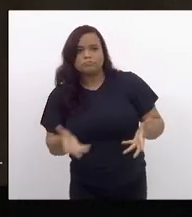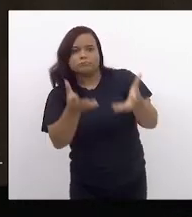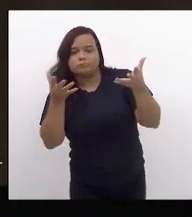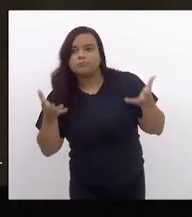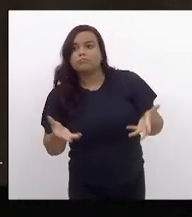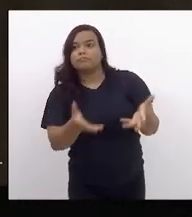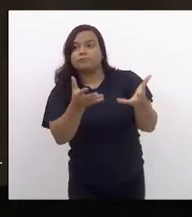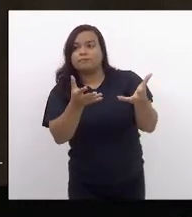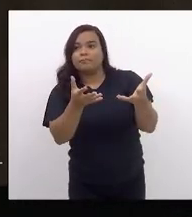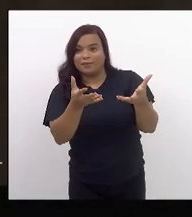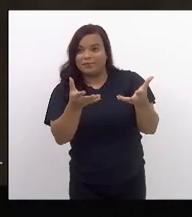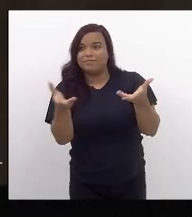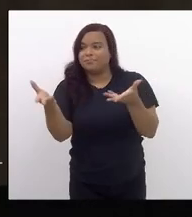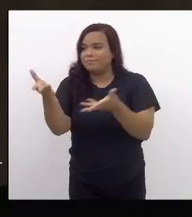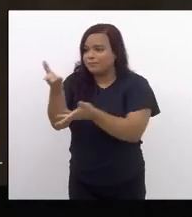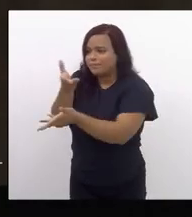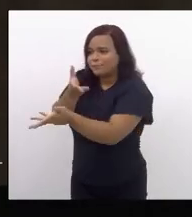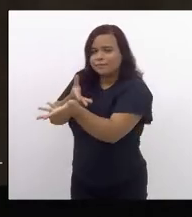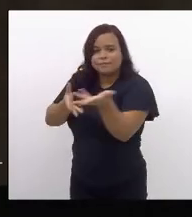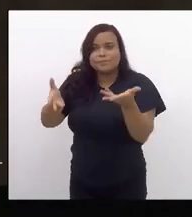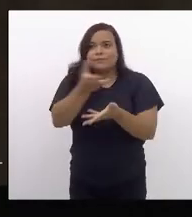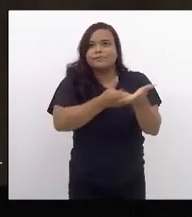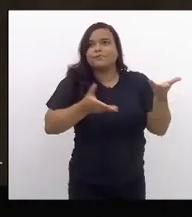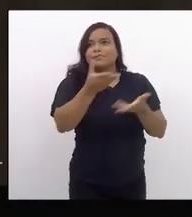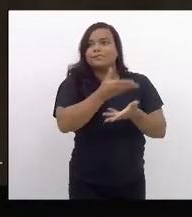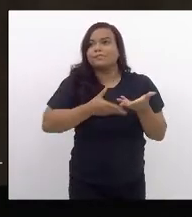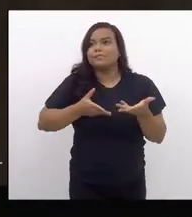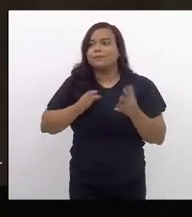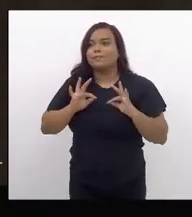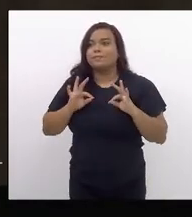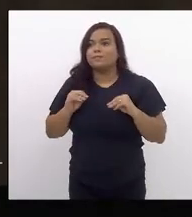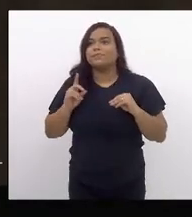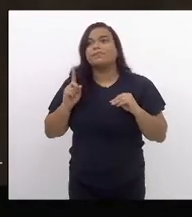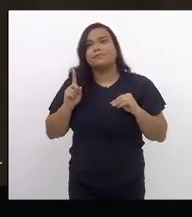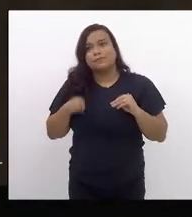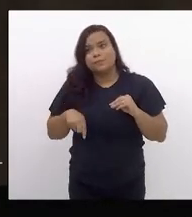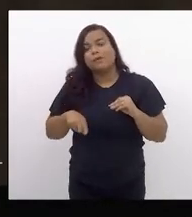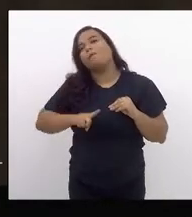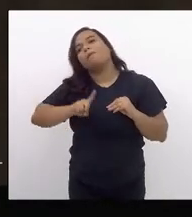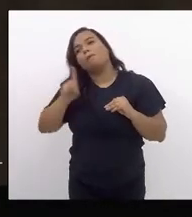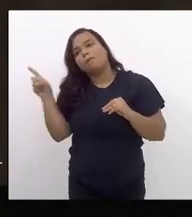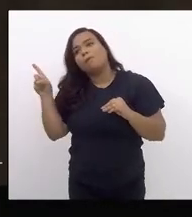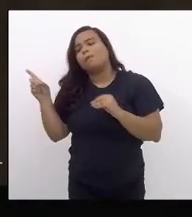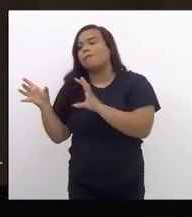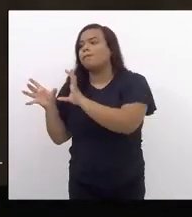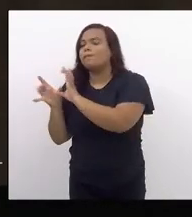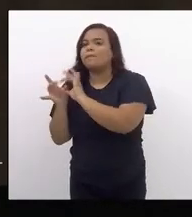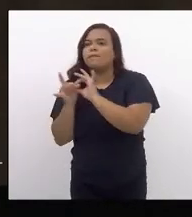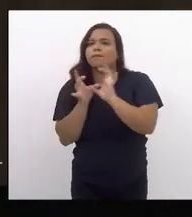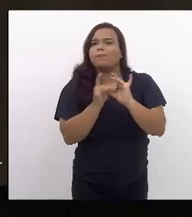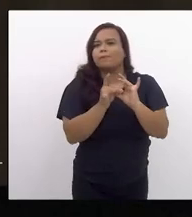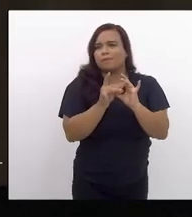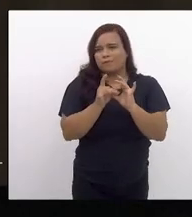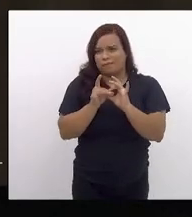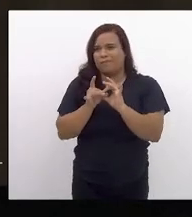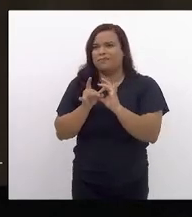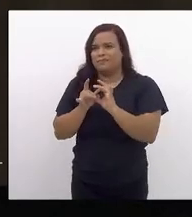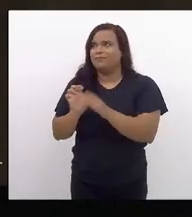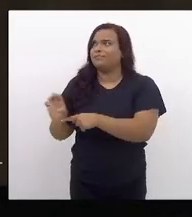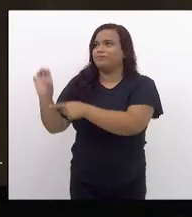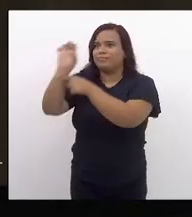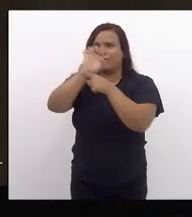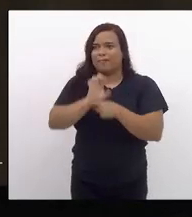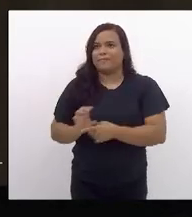a relação colaborativa entre os entes, que é o que a União deve fazer com os estados, mas não faz, né?